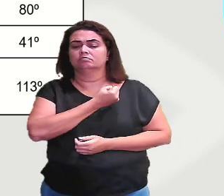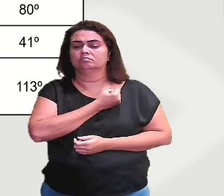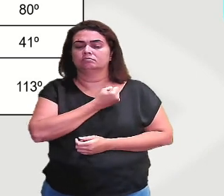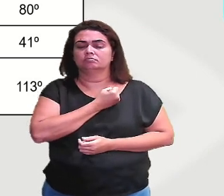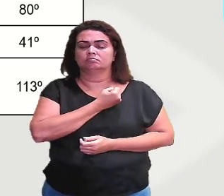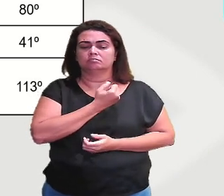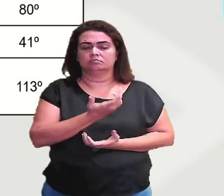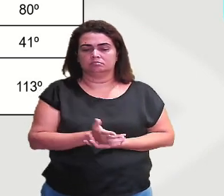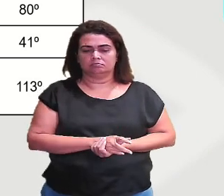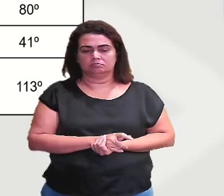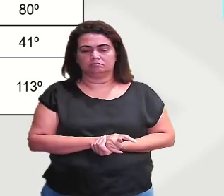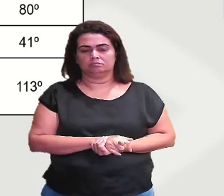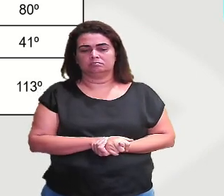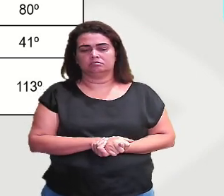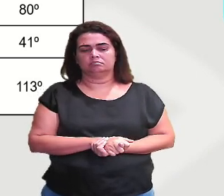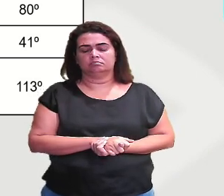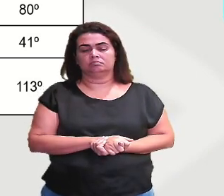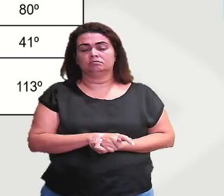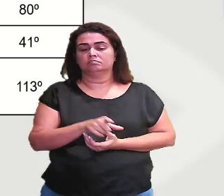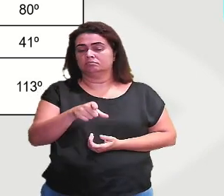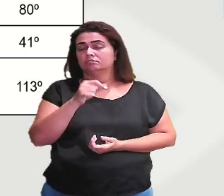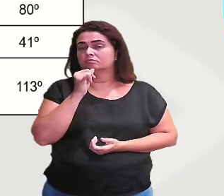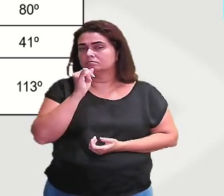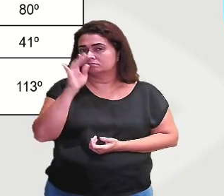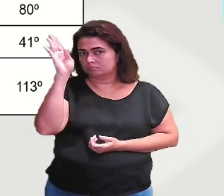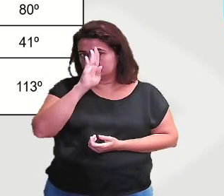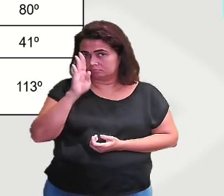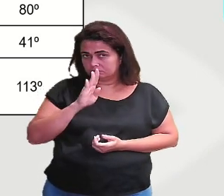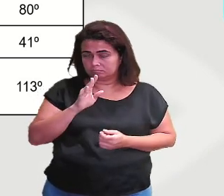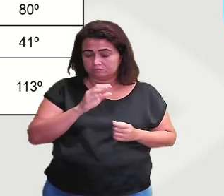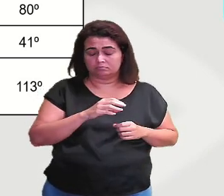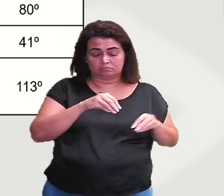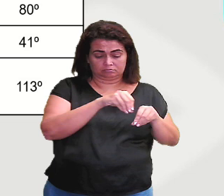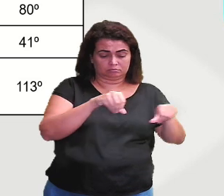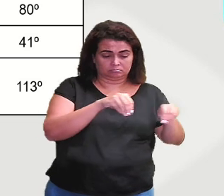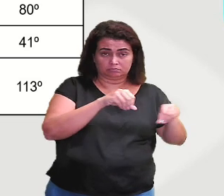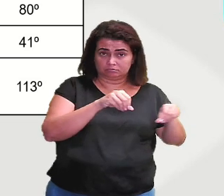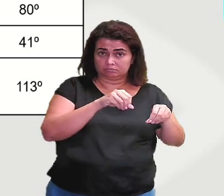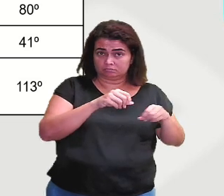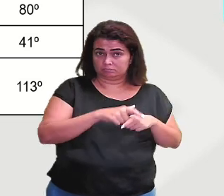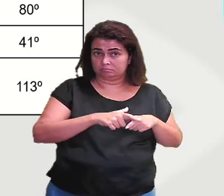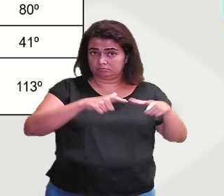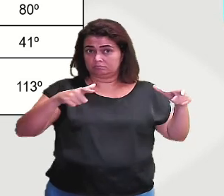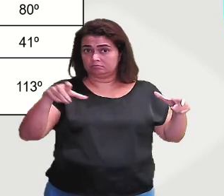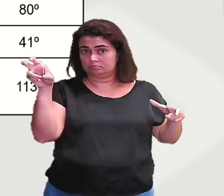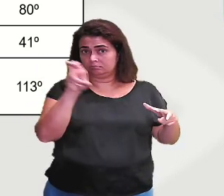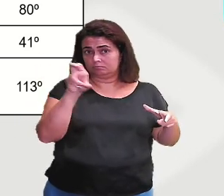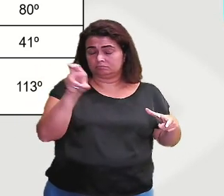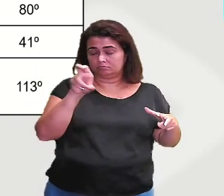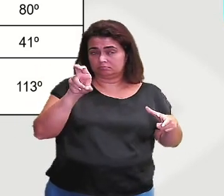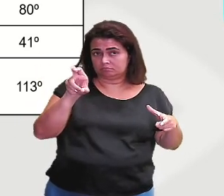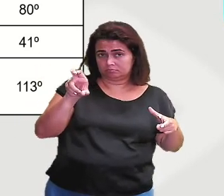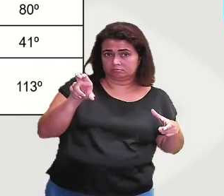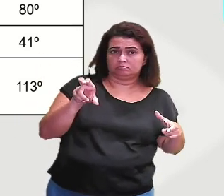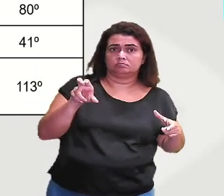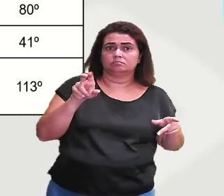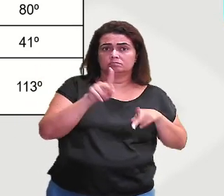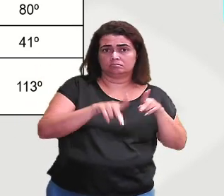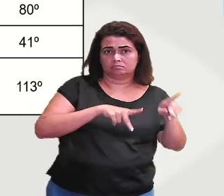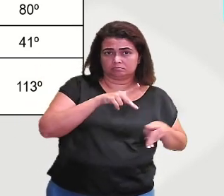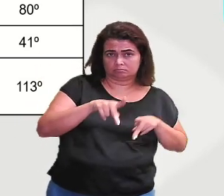e importações. Então vamos pegar aqui o Brasil. O Brasil é o 5º em área, né? A população do